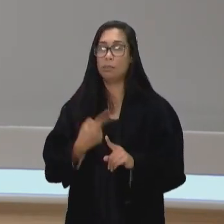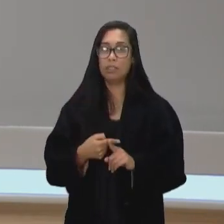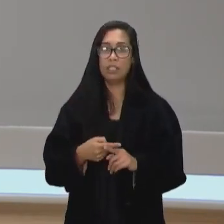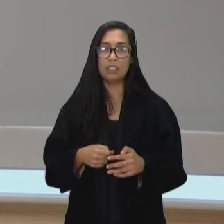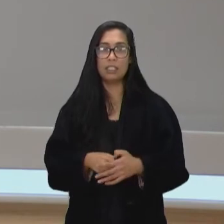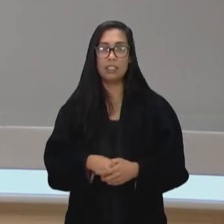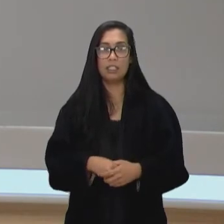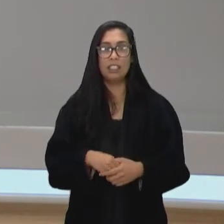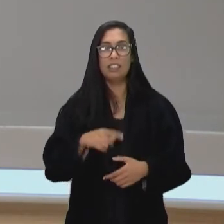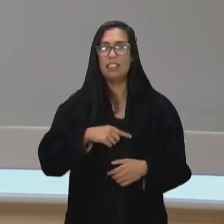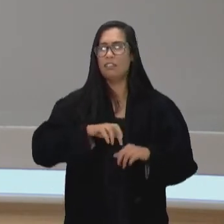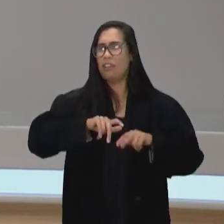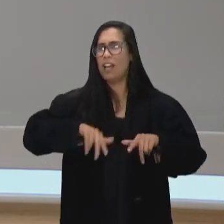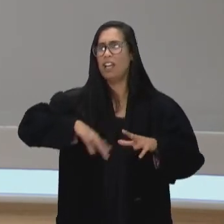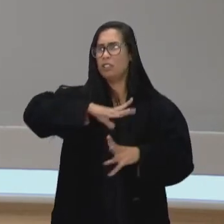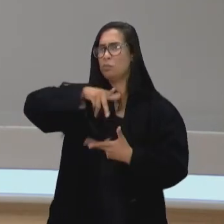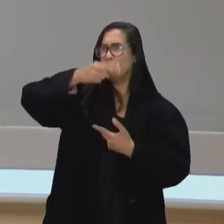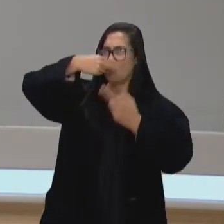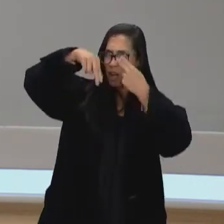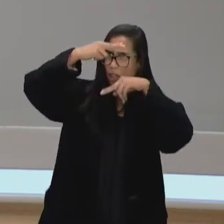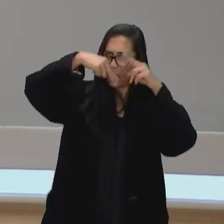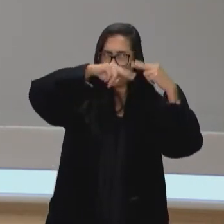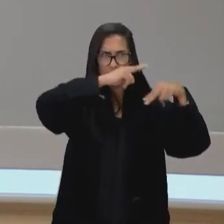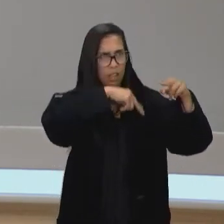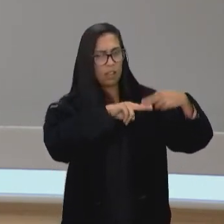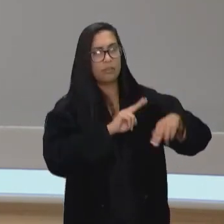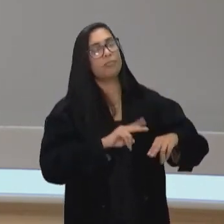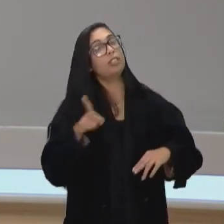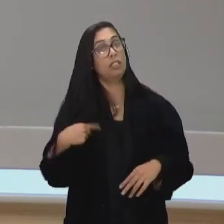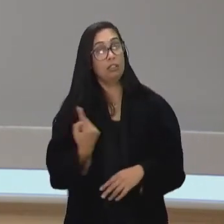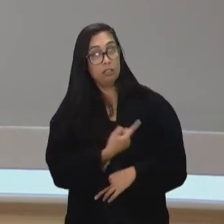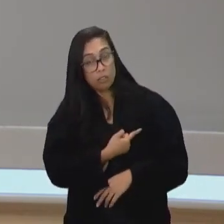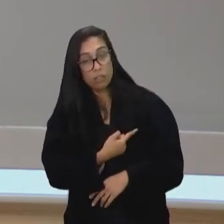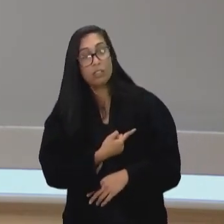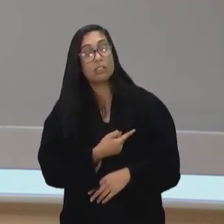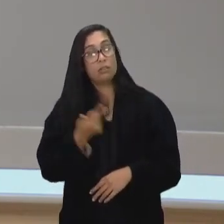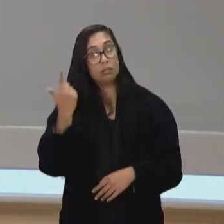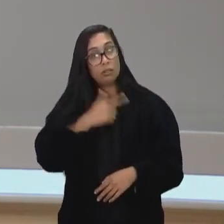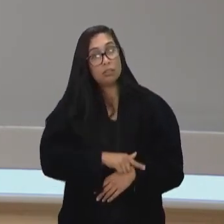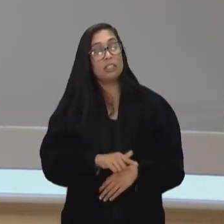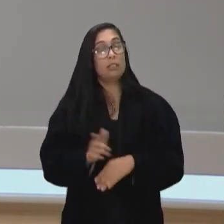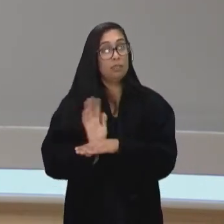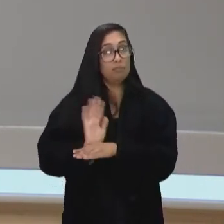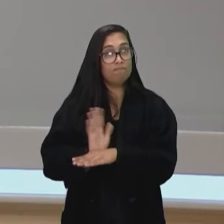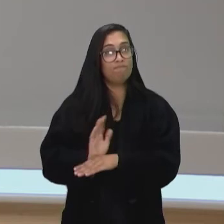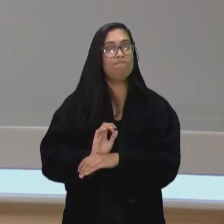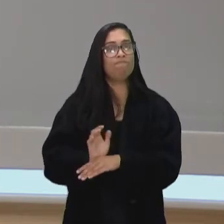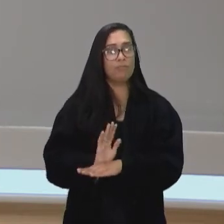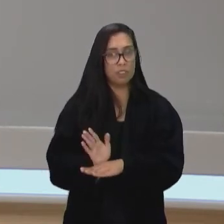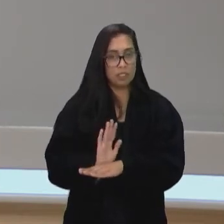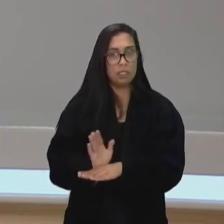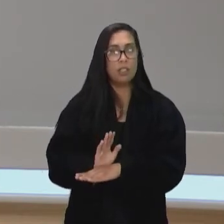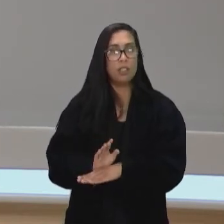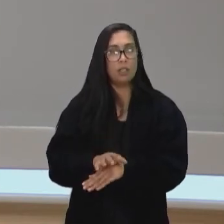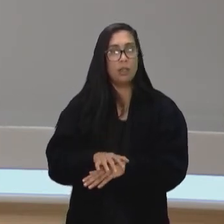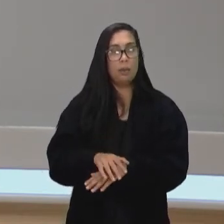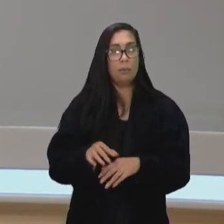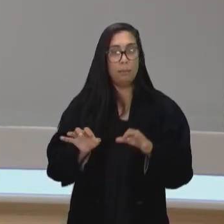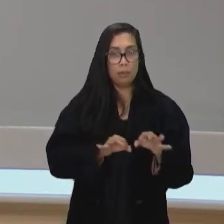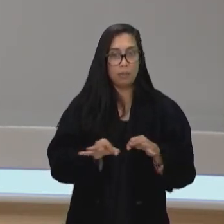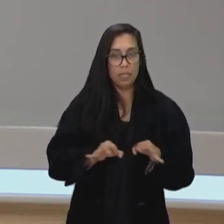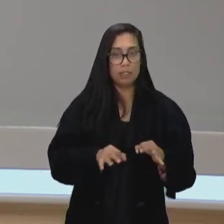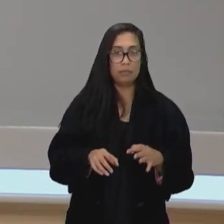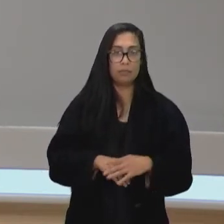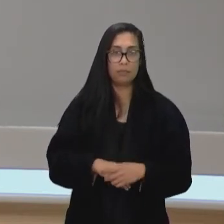heróis de um monte de universo se reuniram em um só, que foi o do do nosso cenário. Sim. Isso. Aí de lá eles